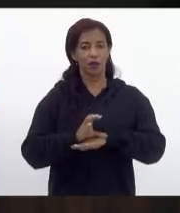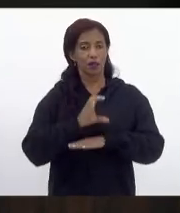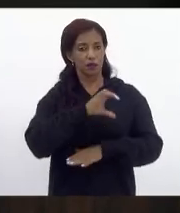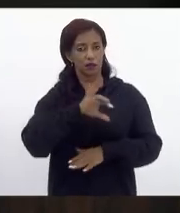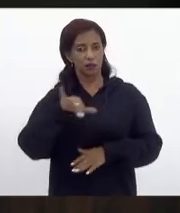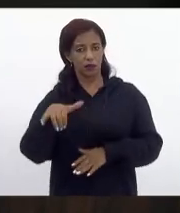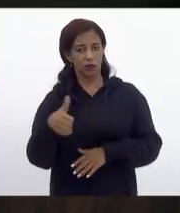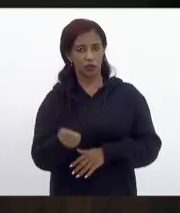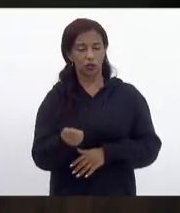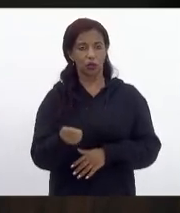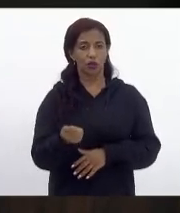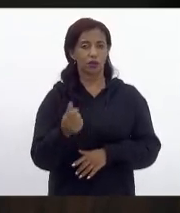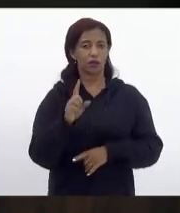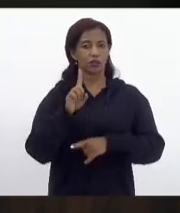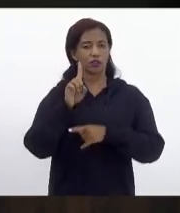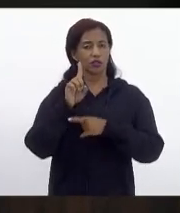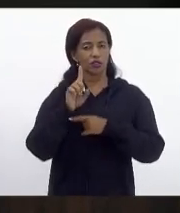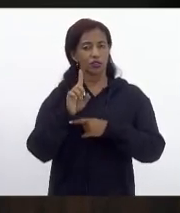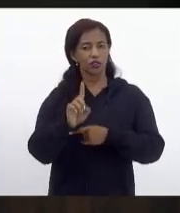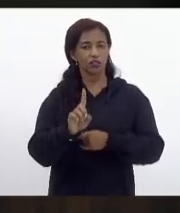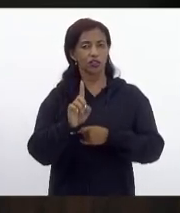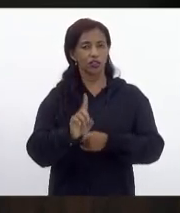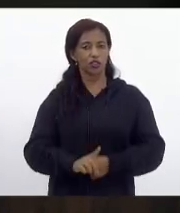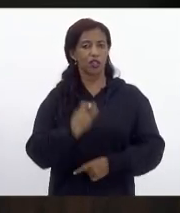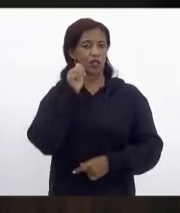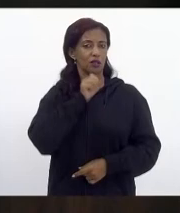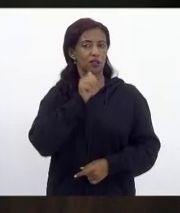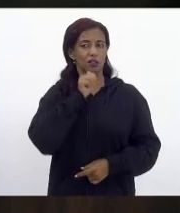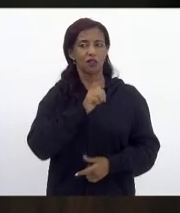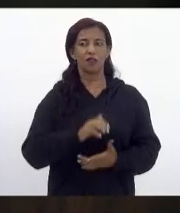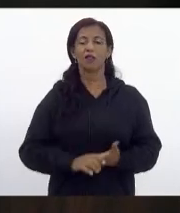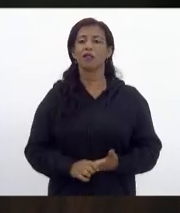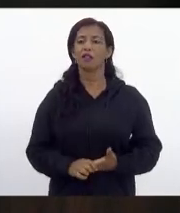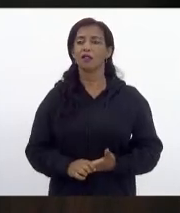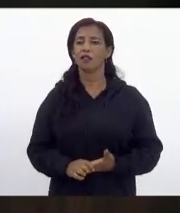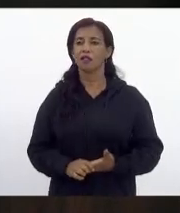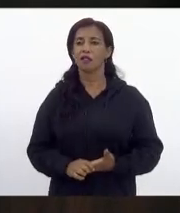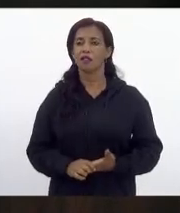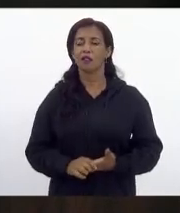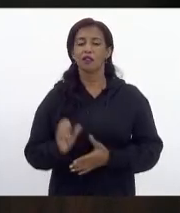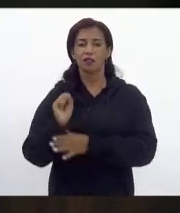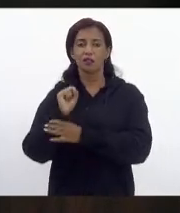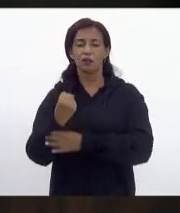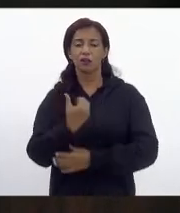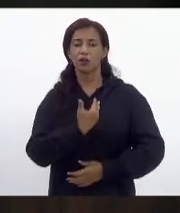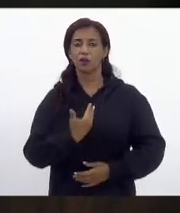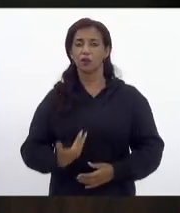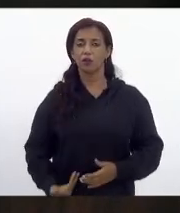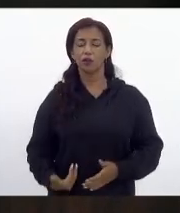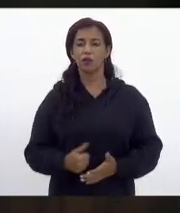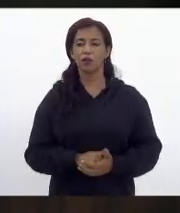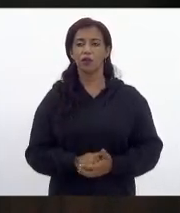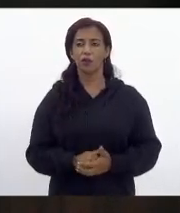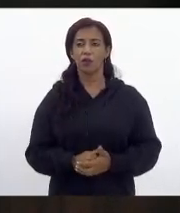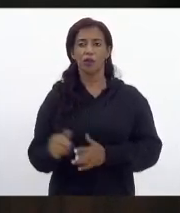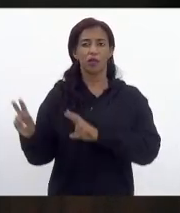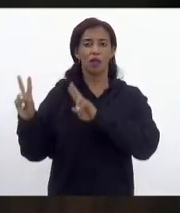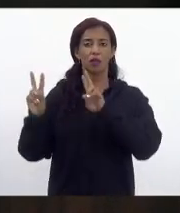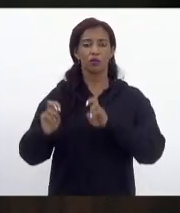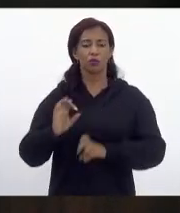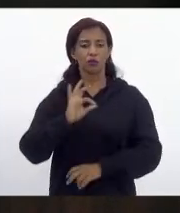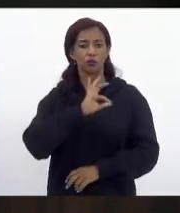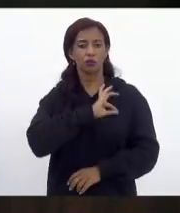justiça, de defesa dos direitos da mulher e da mulher, de segurança pública e assuntos de